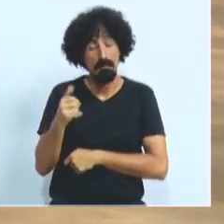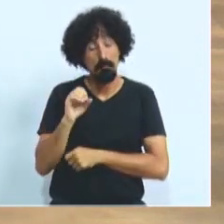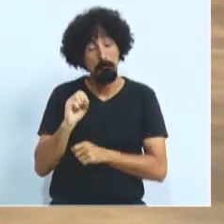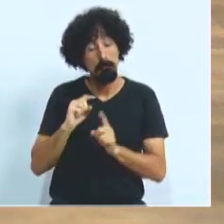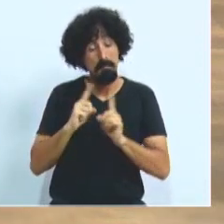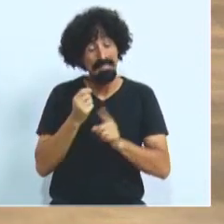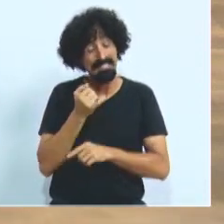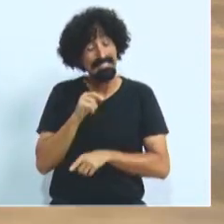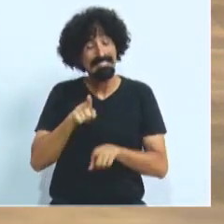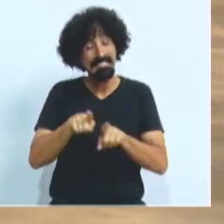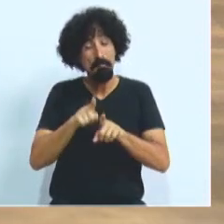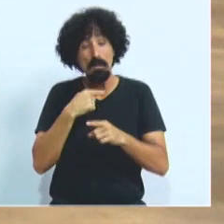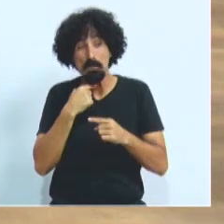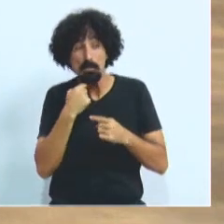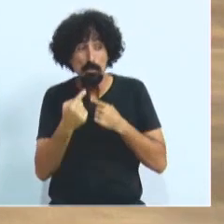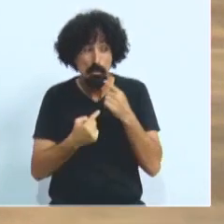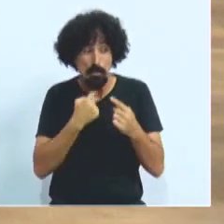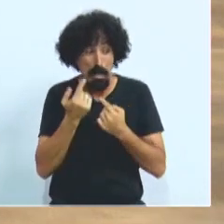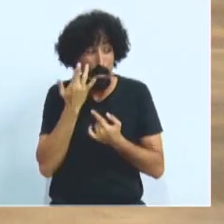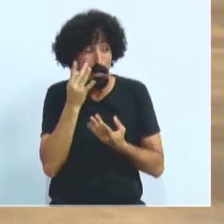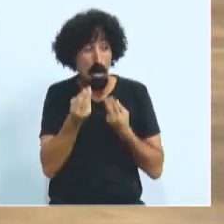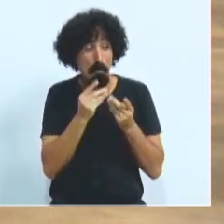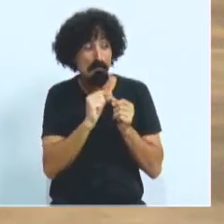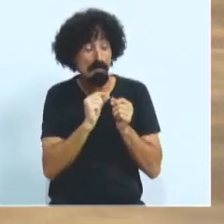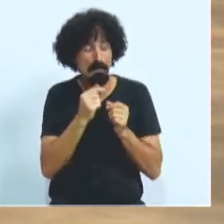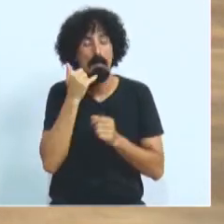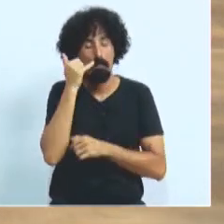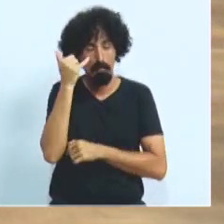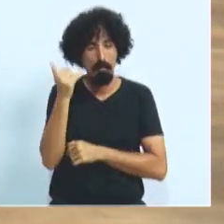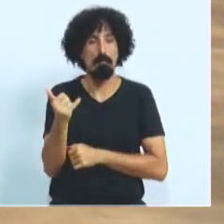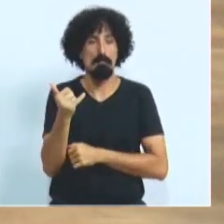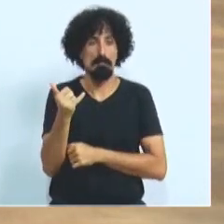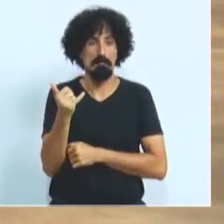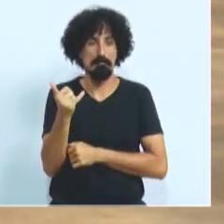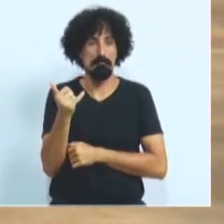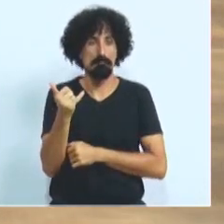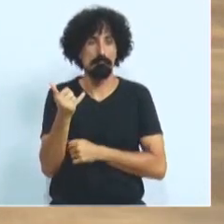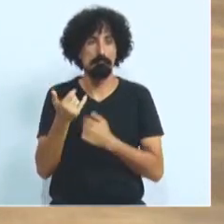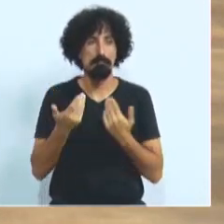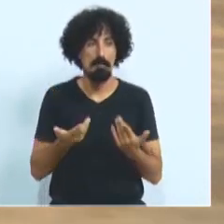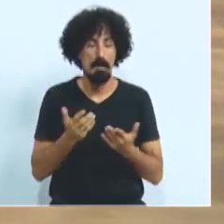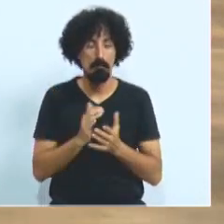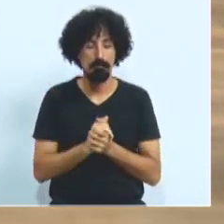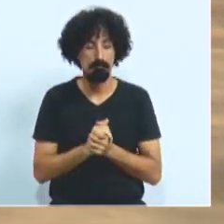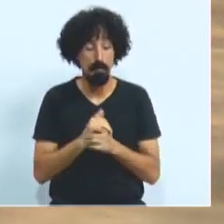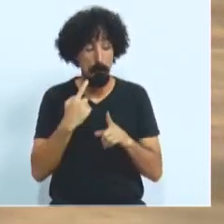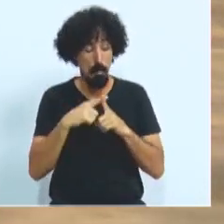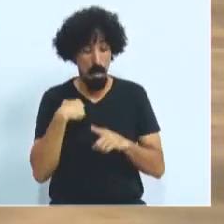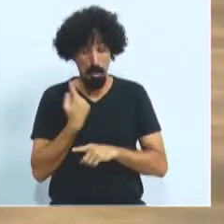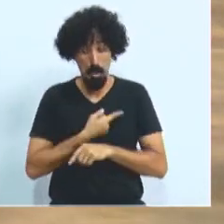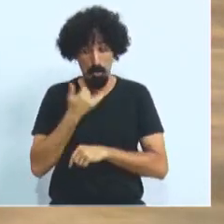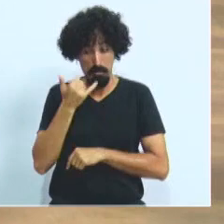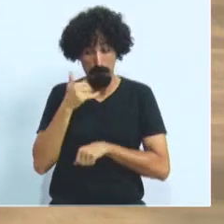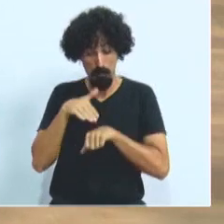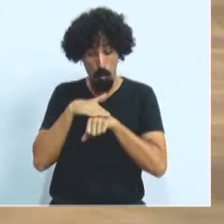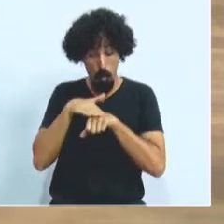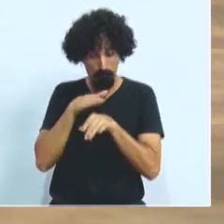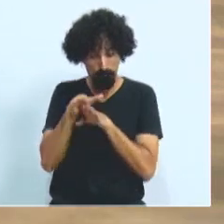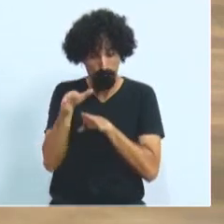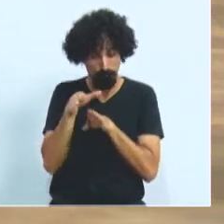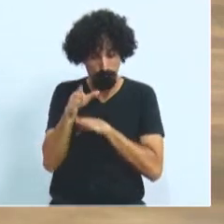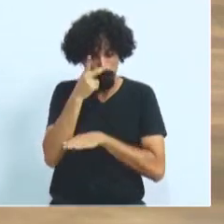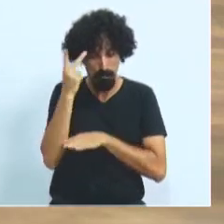dúvida, liga. Vocês vão saber orientar se é necessário. A gente conversa com a pessoa e orienta, entendeu? E aí, você demonstrou que